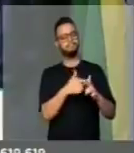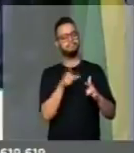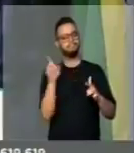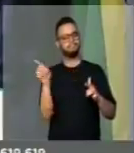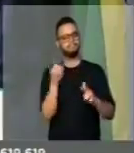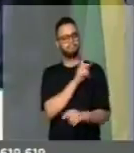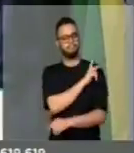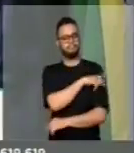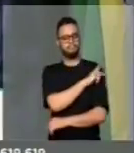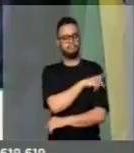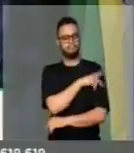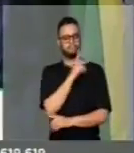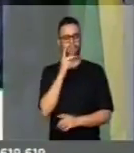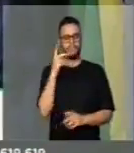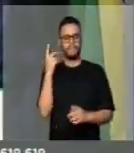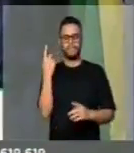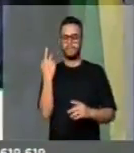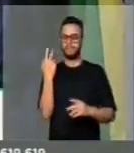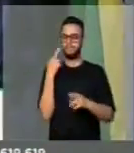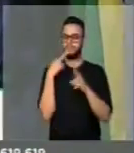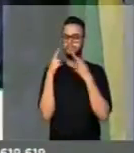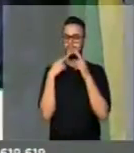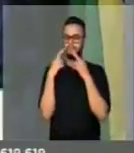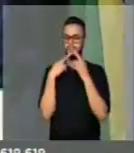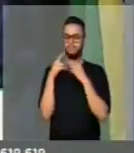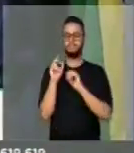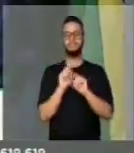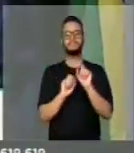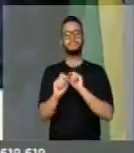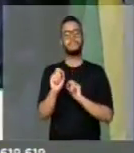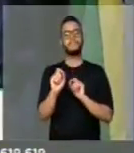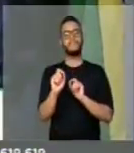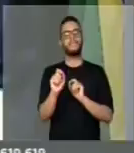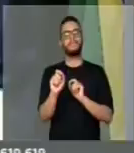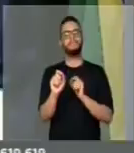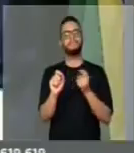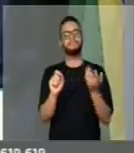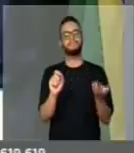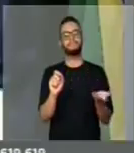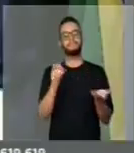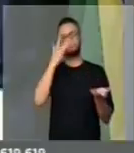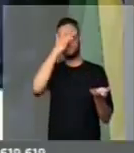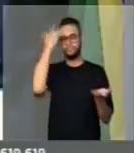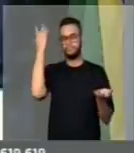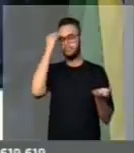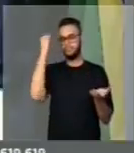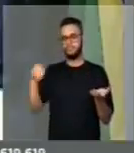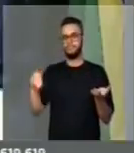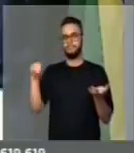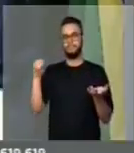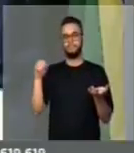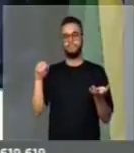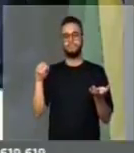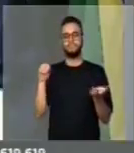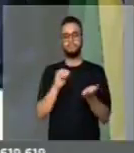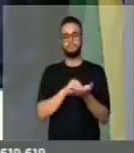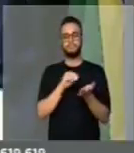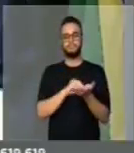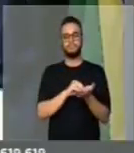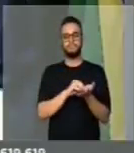reclama, que é o abandono da Fundação Homem Americano, presidida